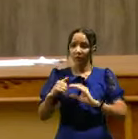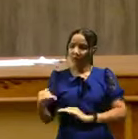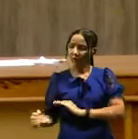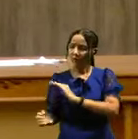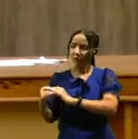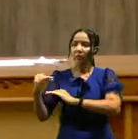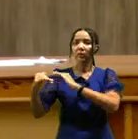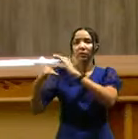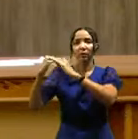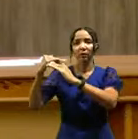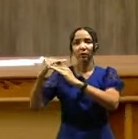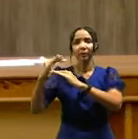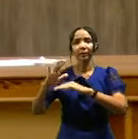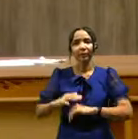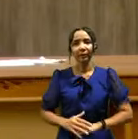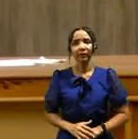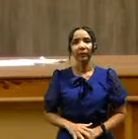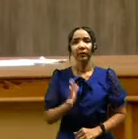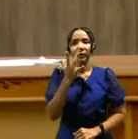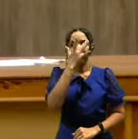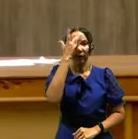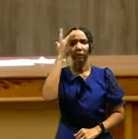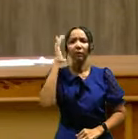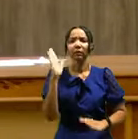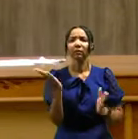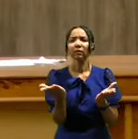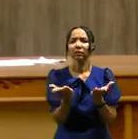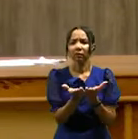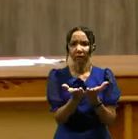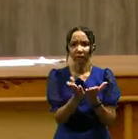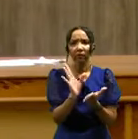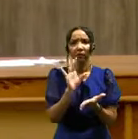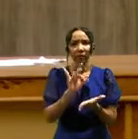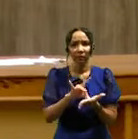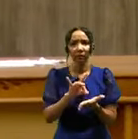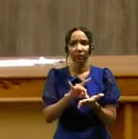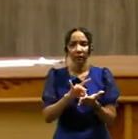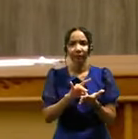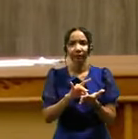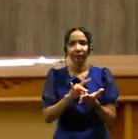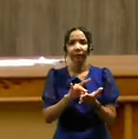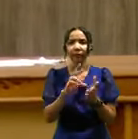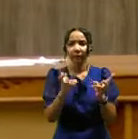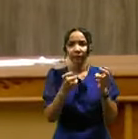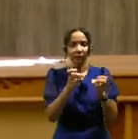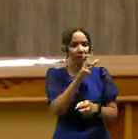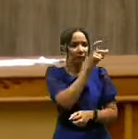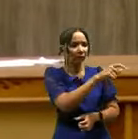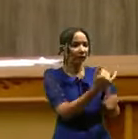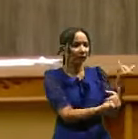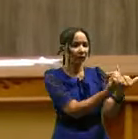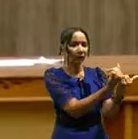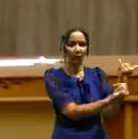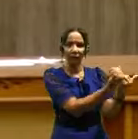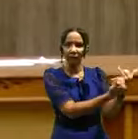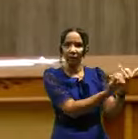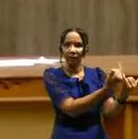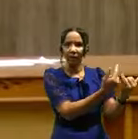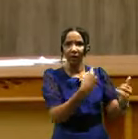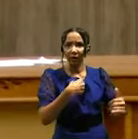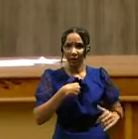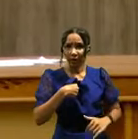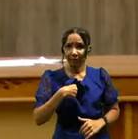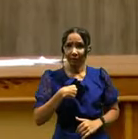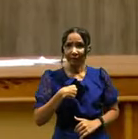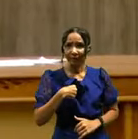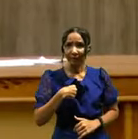o irmão fala isso não é assim ou não é fala isso não olha se você não quer participar Mas fique calado Olha a mão de Deus n é